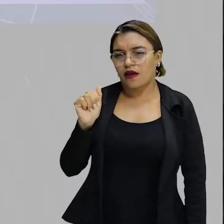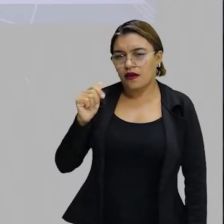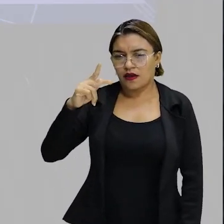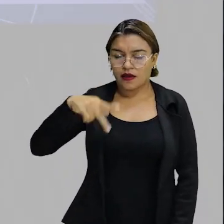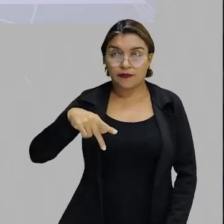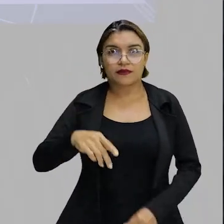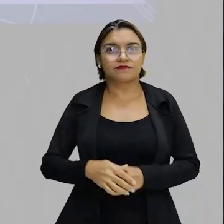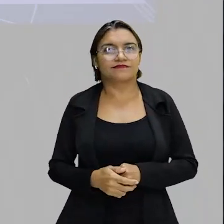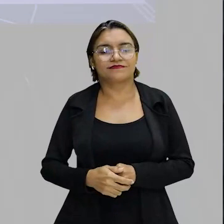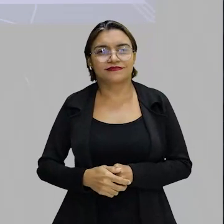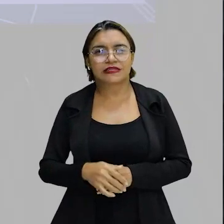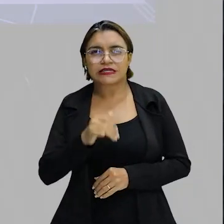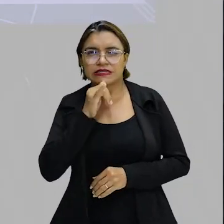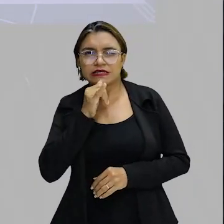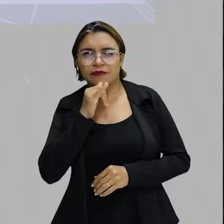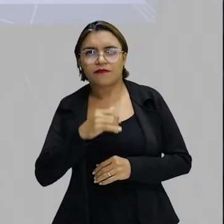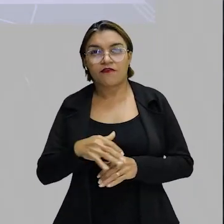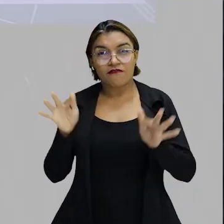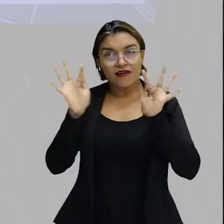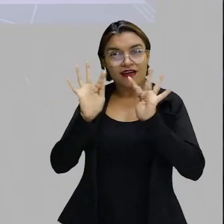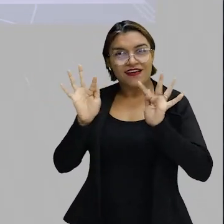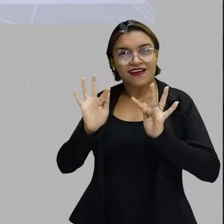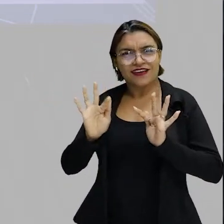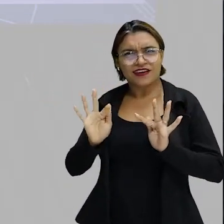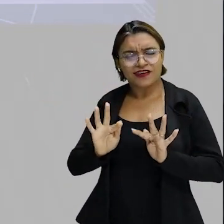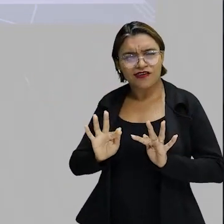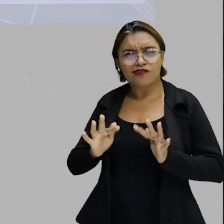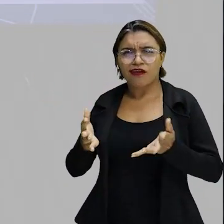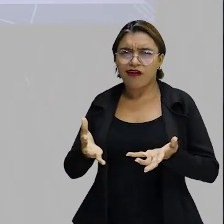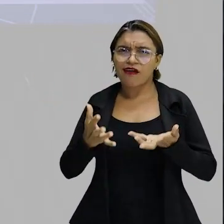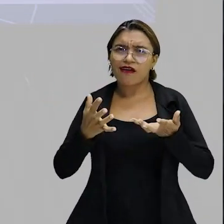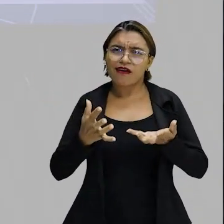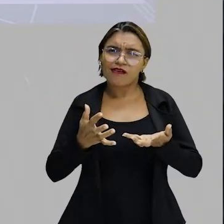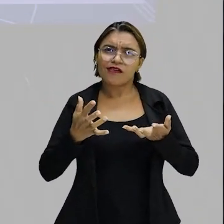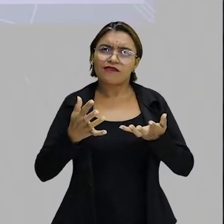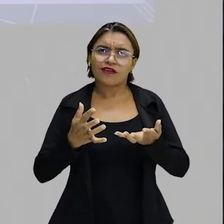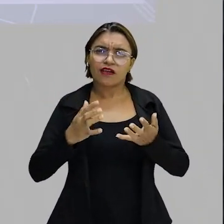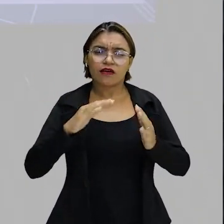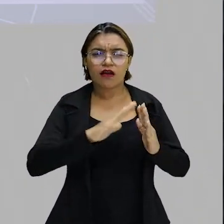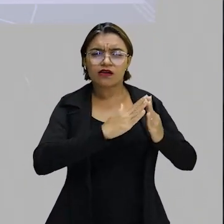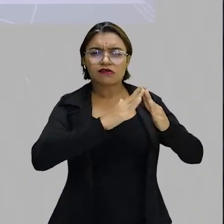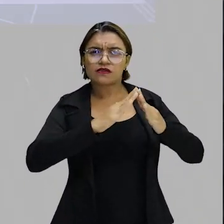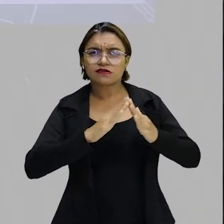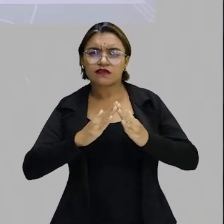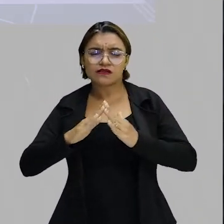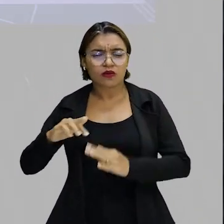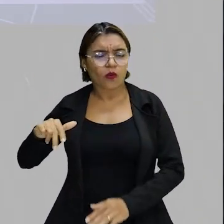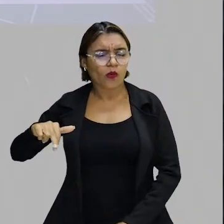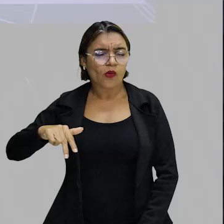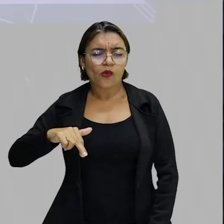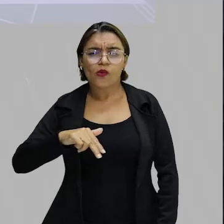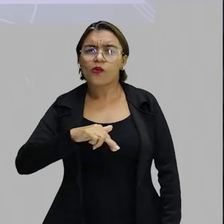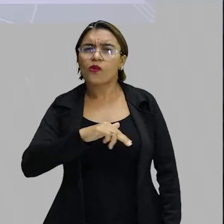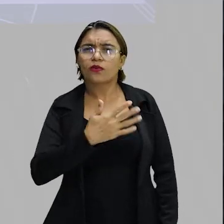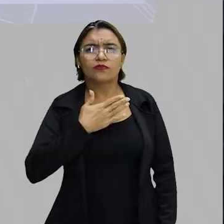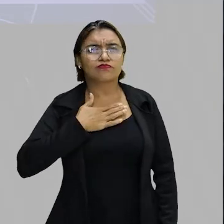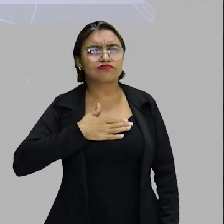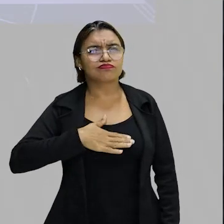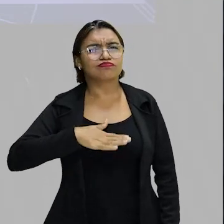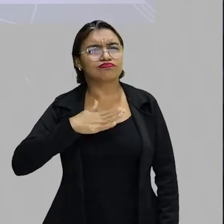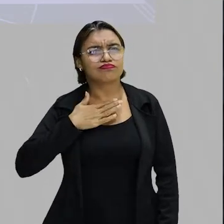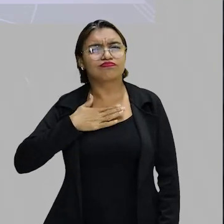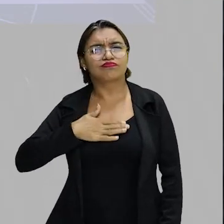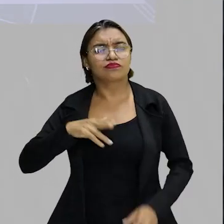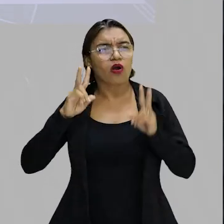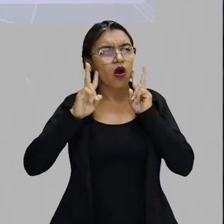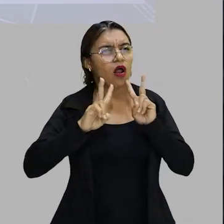só quero ser feliz, andar tranquilamente na favela onde eu nasci e